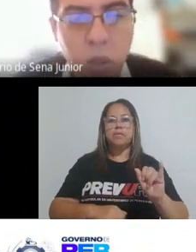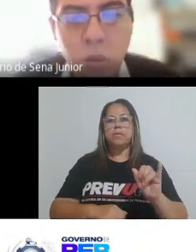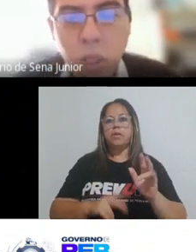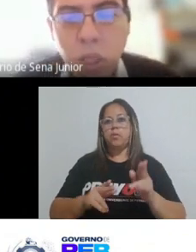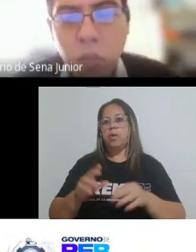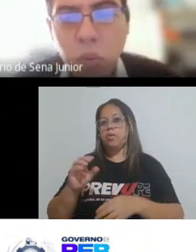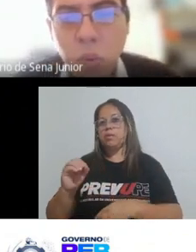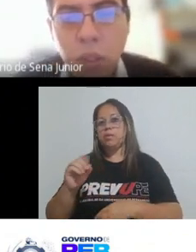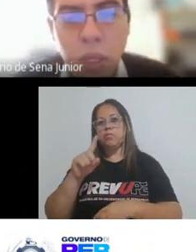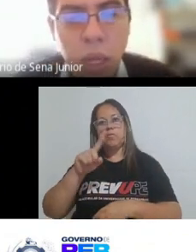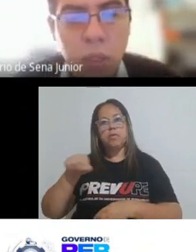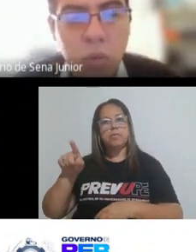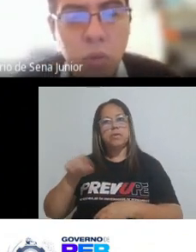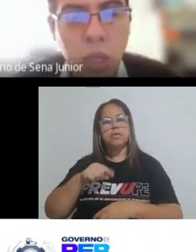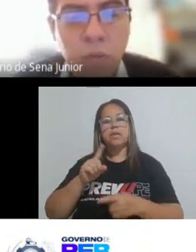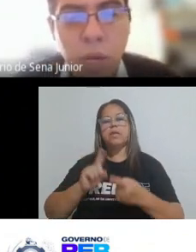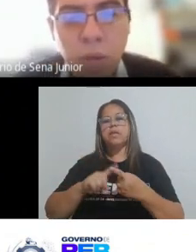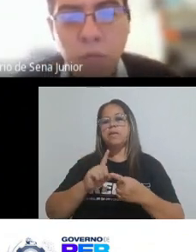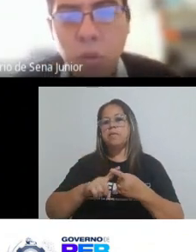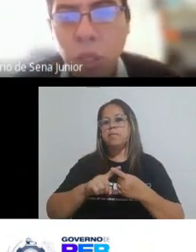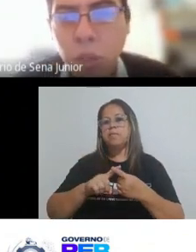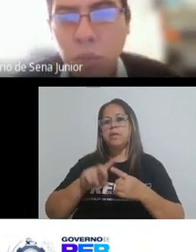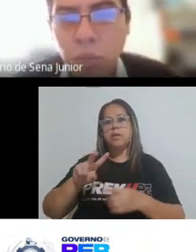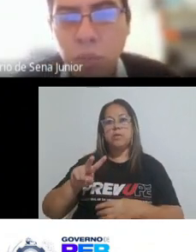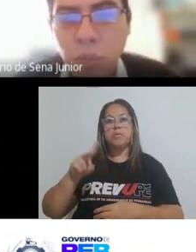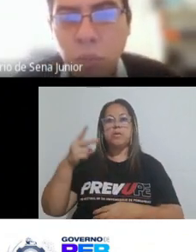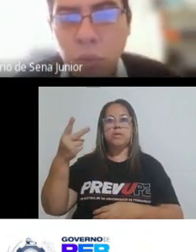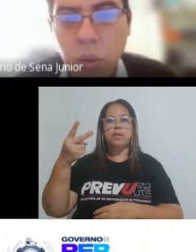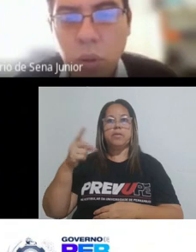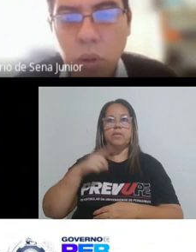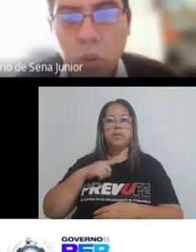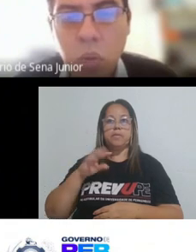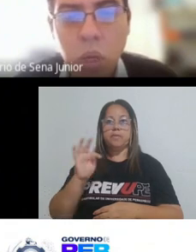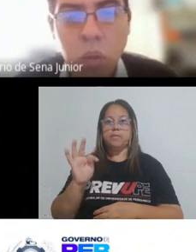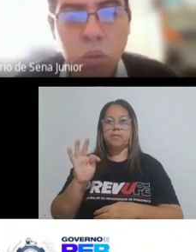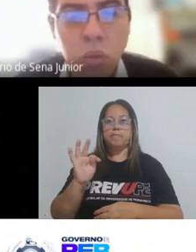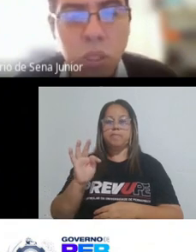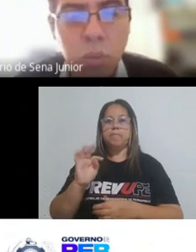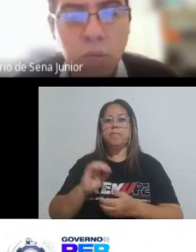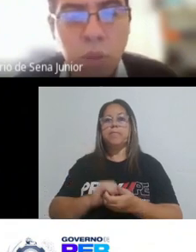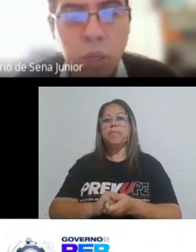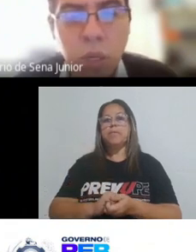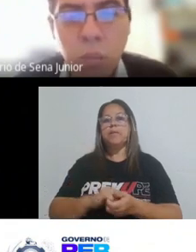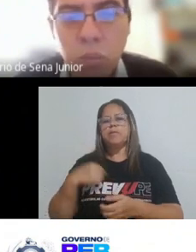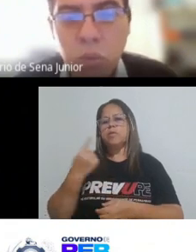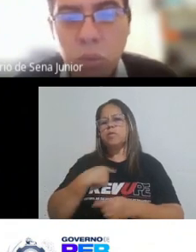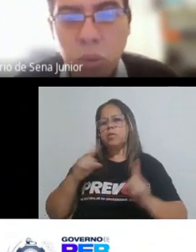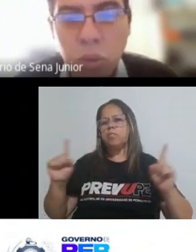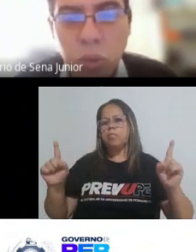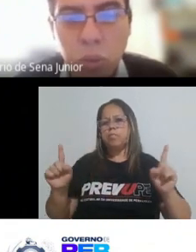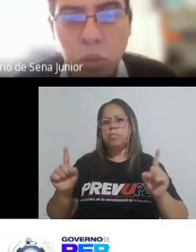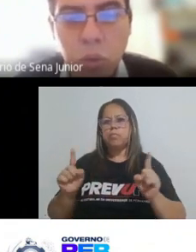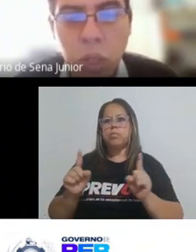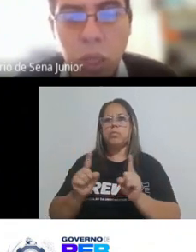e o termo quadrático na variável T. Quando simplificamos,